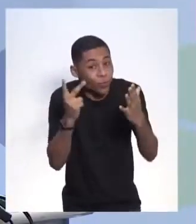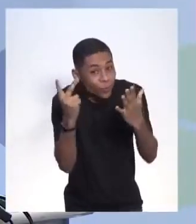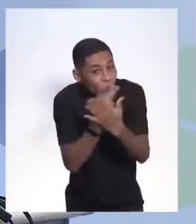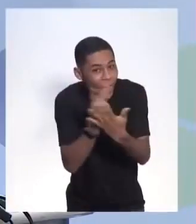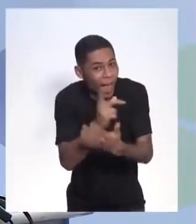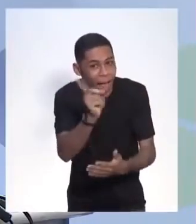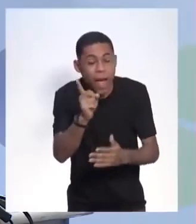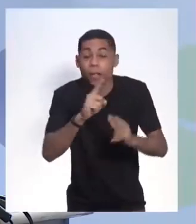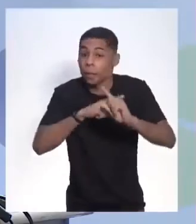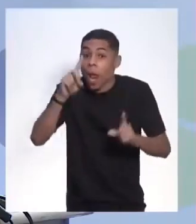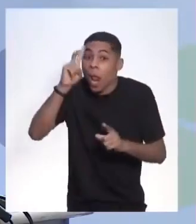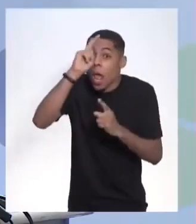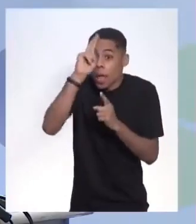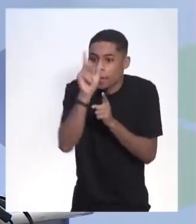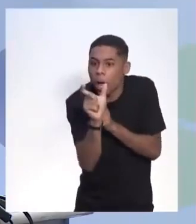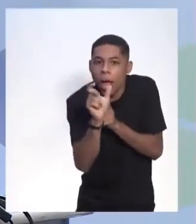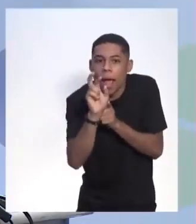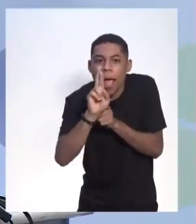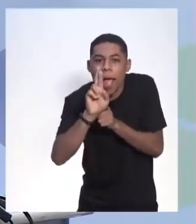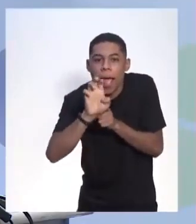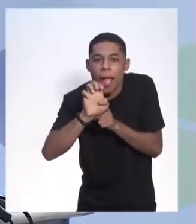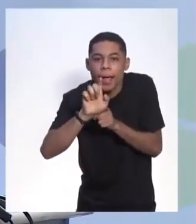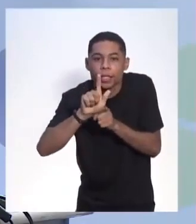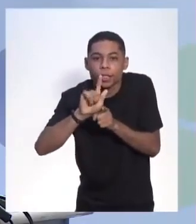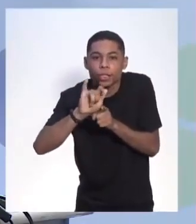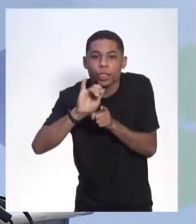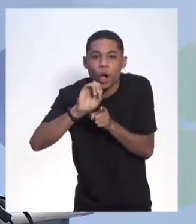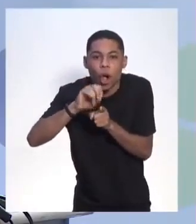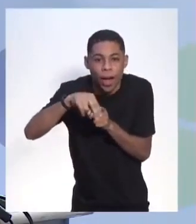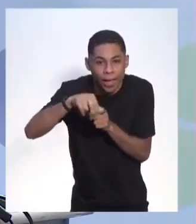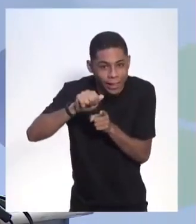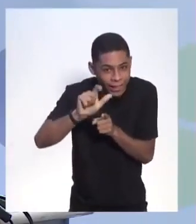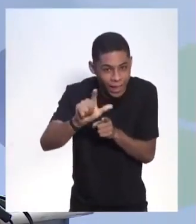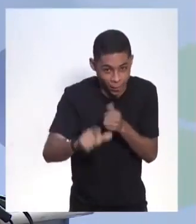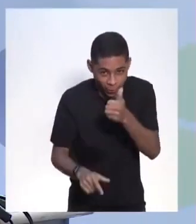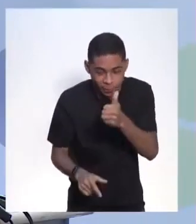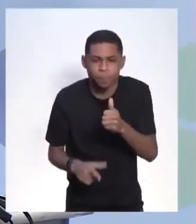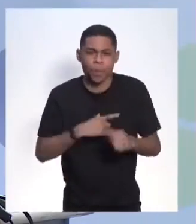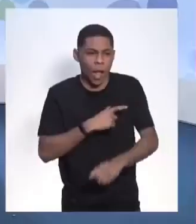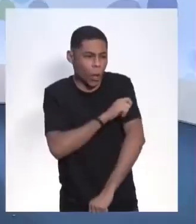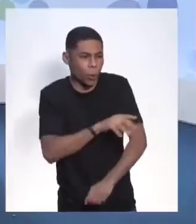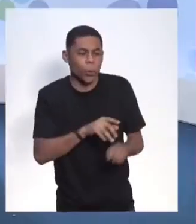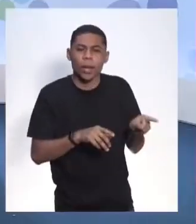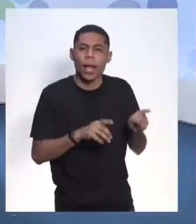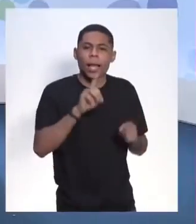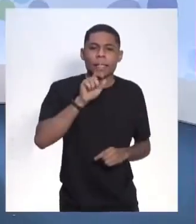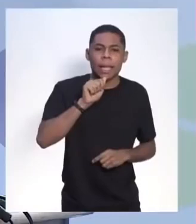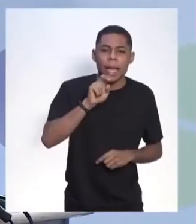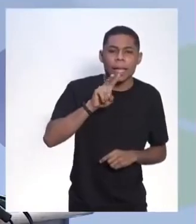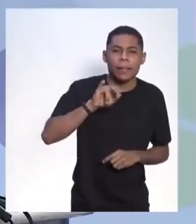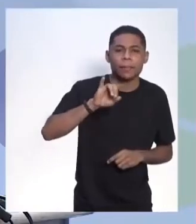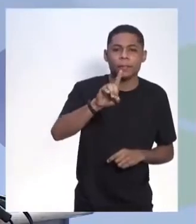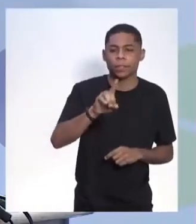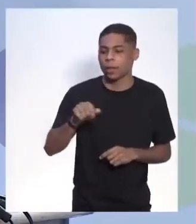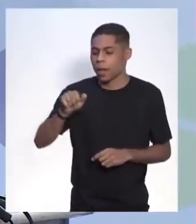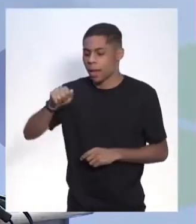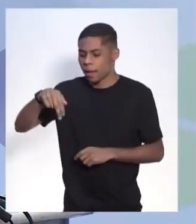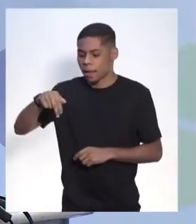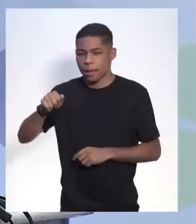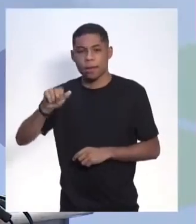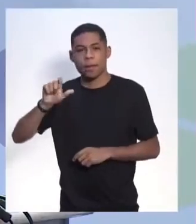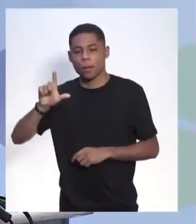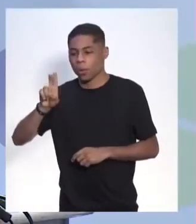é regional, que tem um nome para isso, tá bom? Aí temos aluno David, Ana Luísa, que também estão